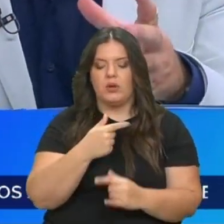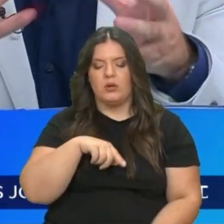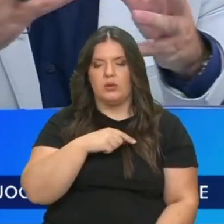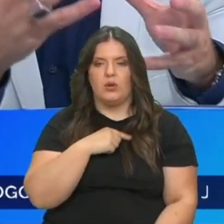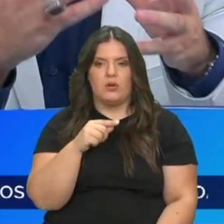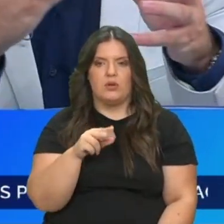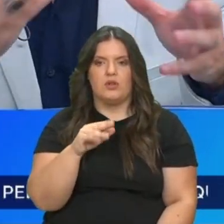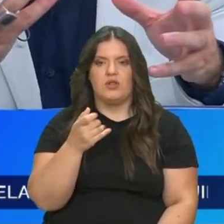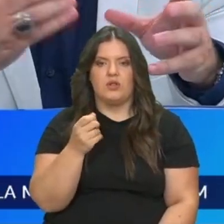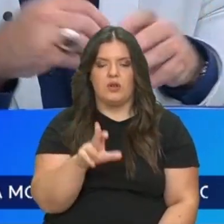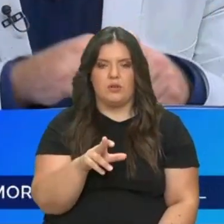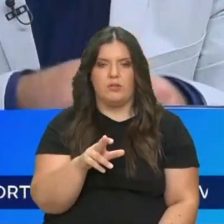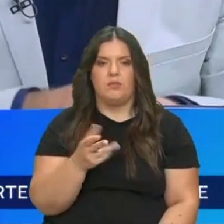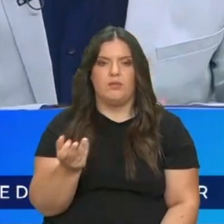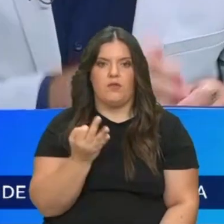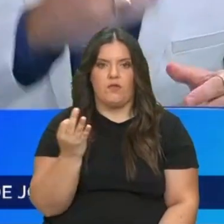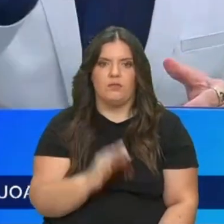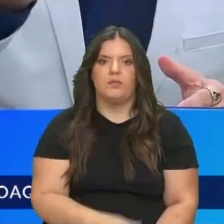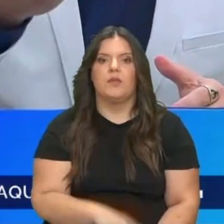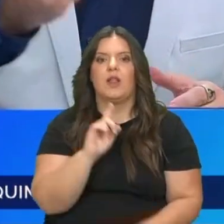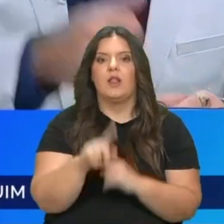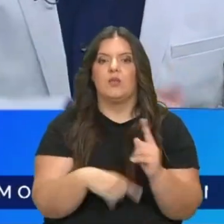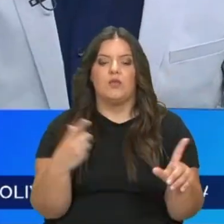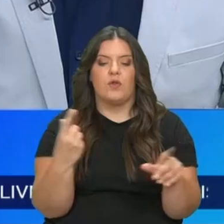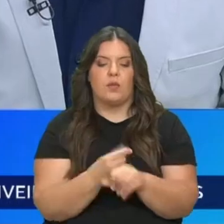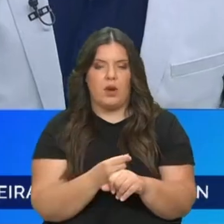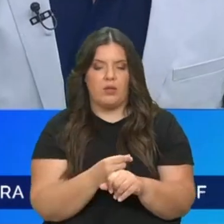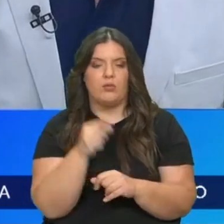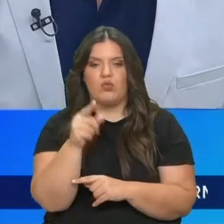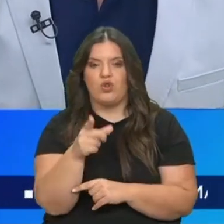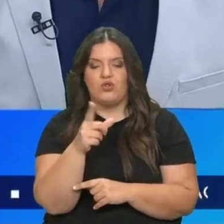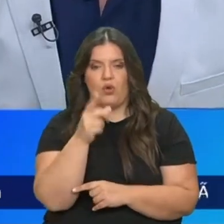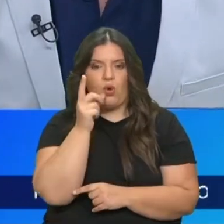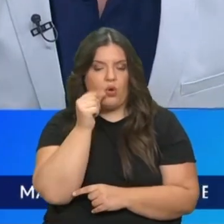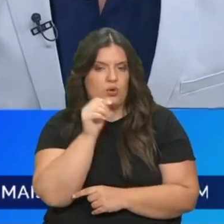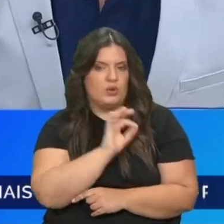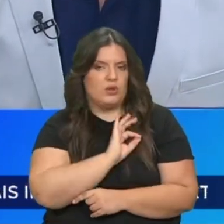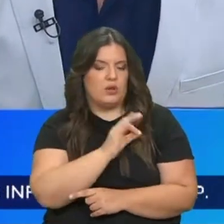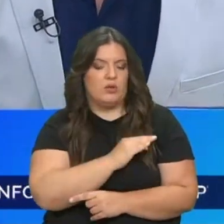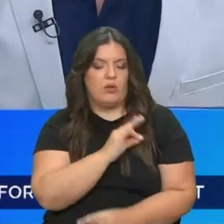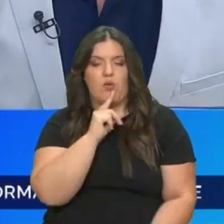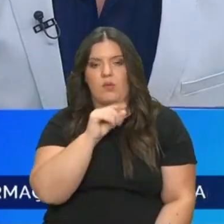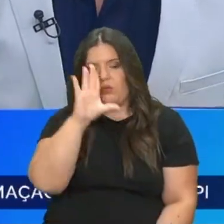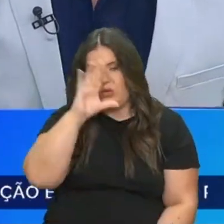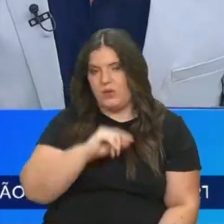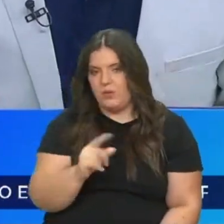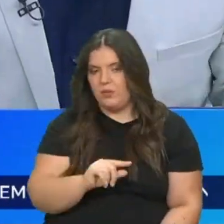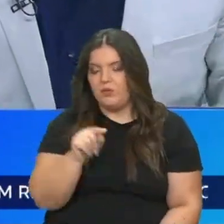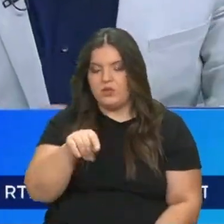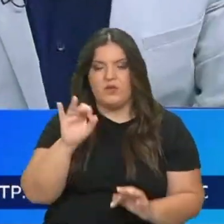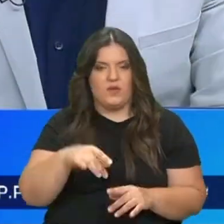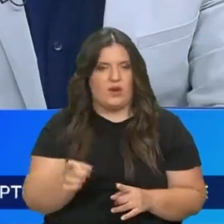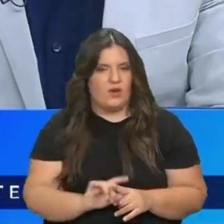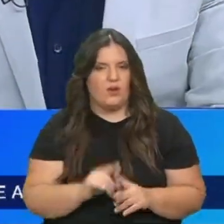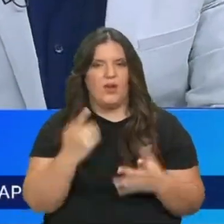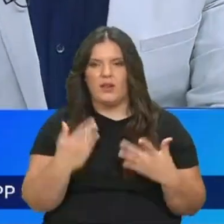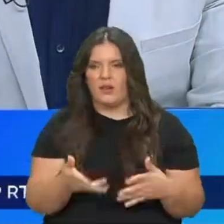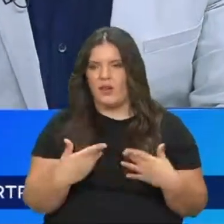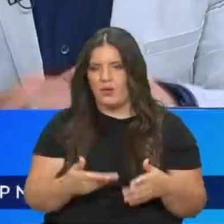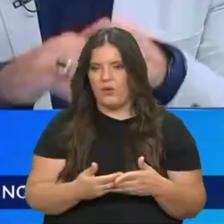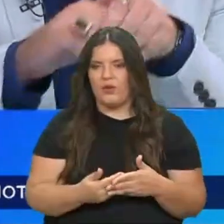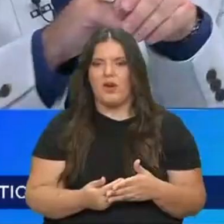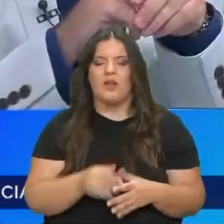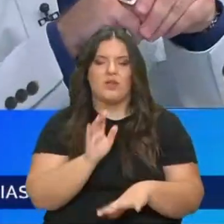Níger, na zona do Níger. E depois foi comprado por este senhor anónimo. Mas isto não acaba aqui. É que agora